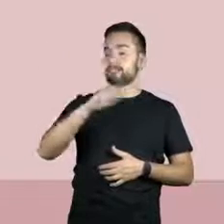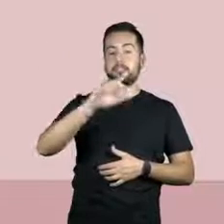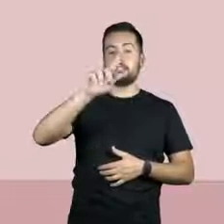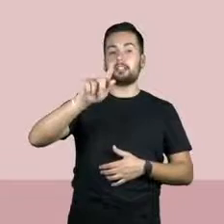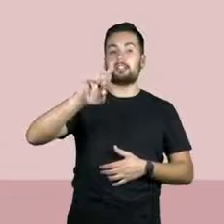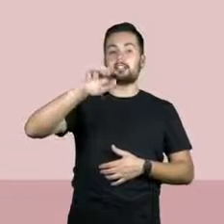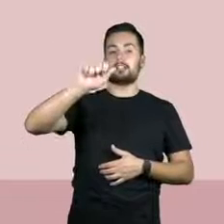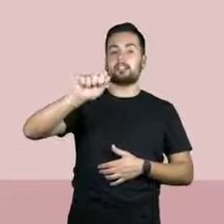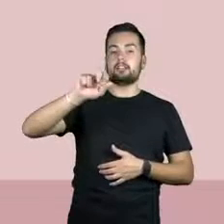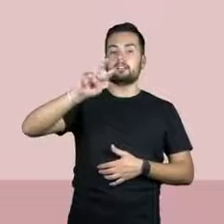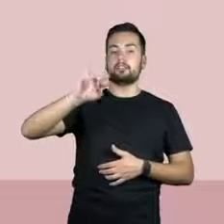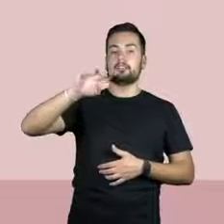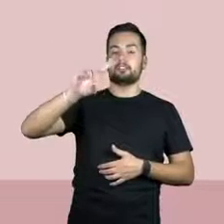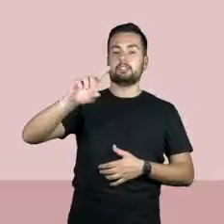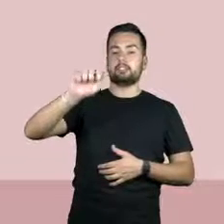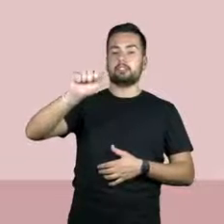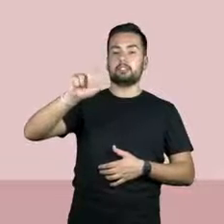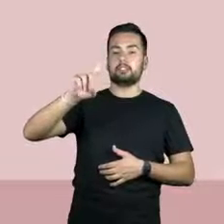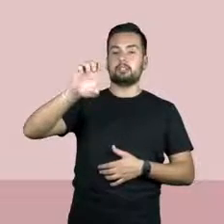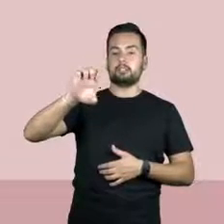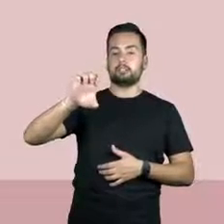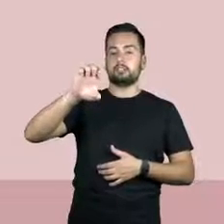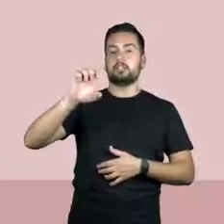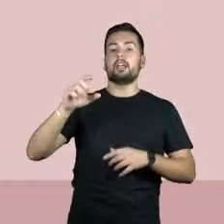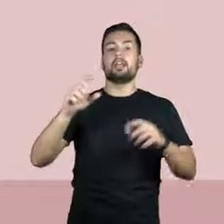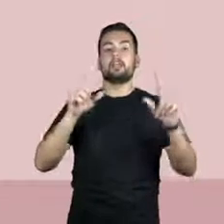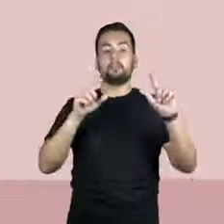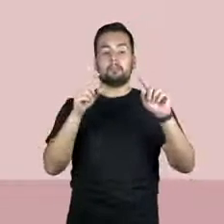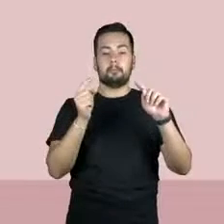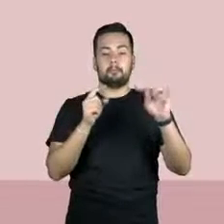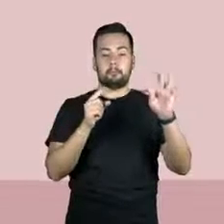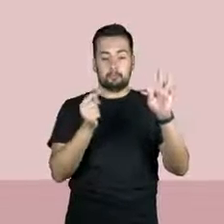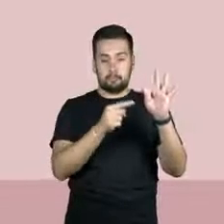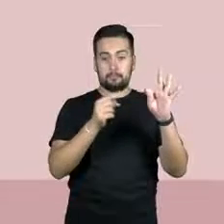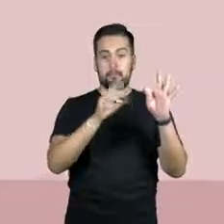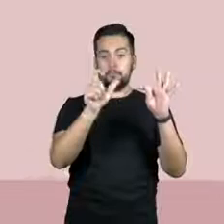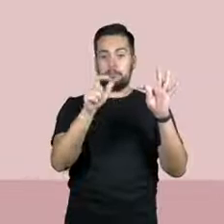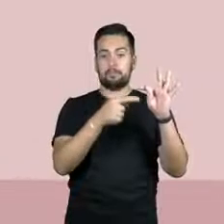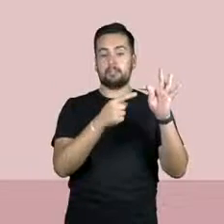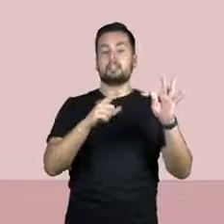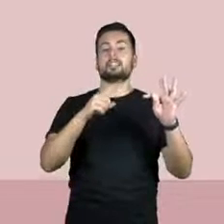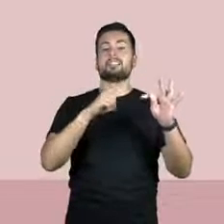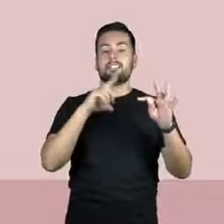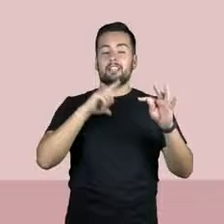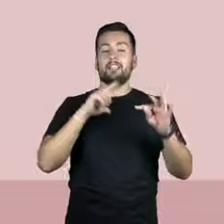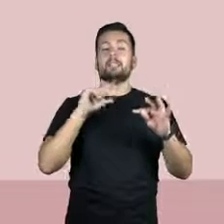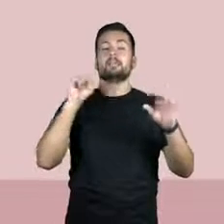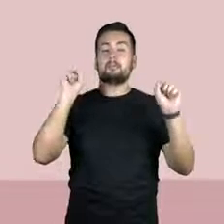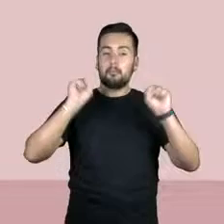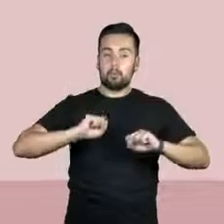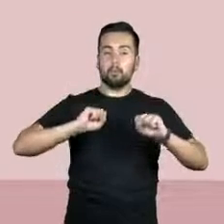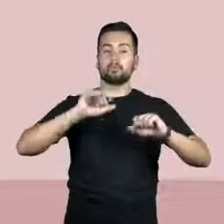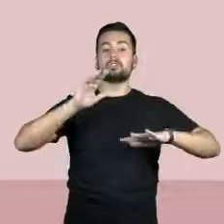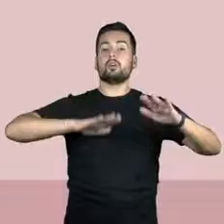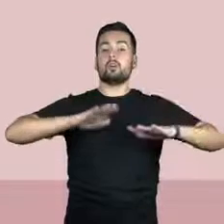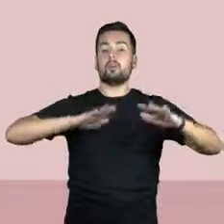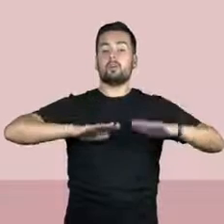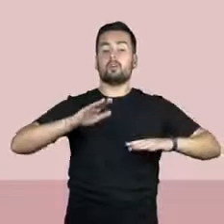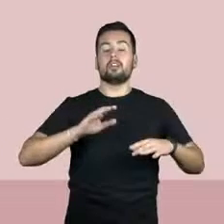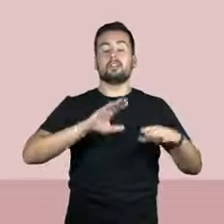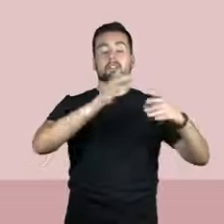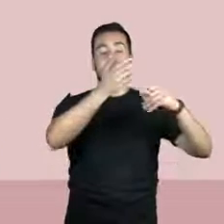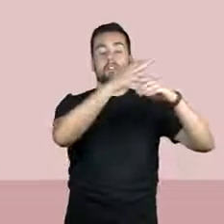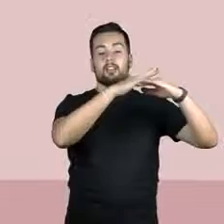eles tendem a se equilibrar, mas também a deslizar. Tá? Então, a ação gravitacional é muito importante. E um tema